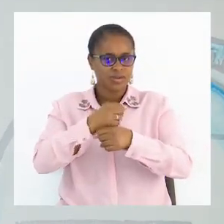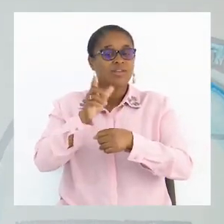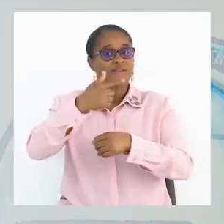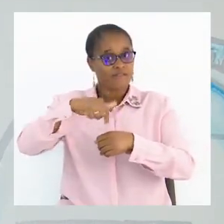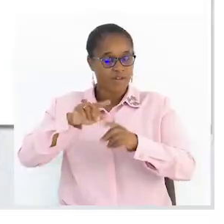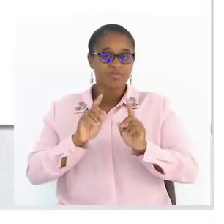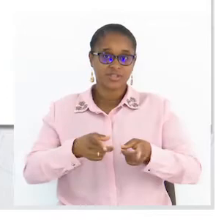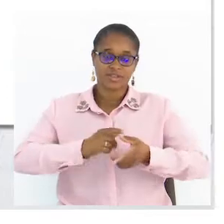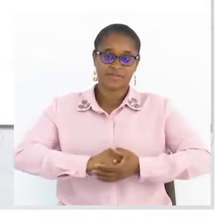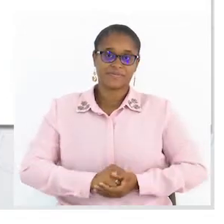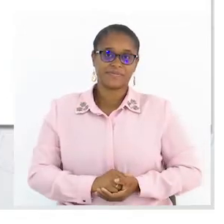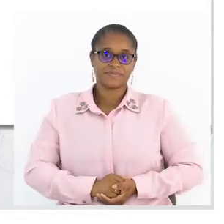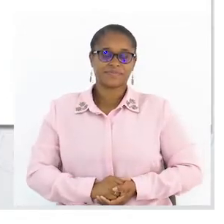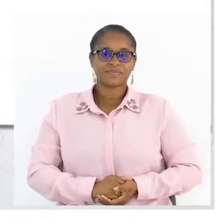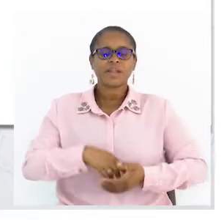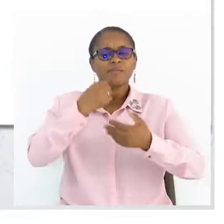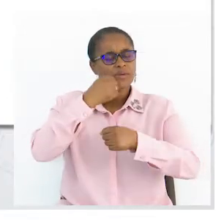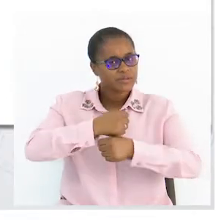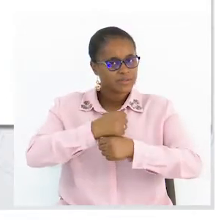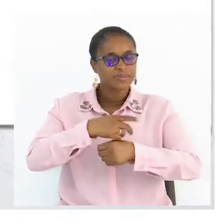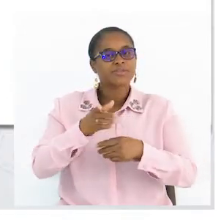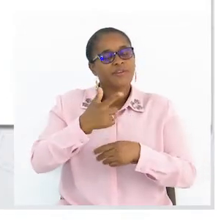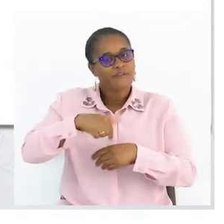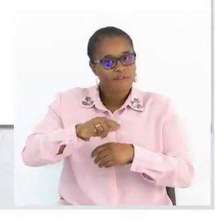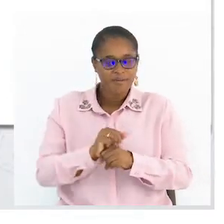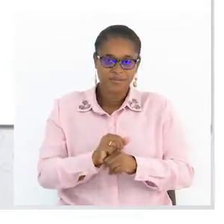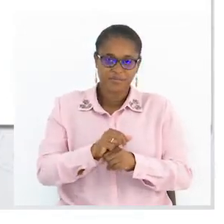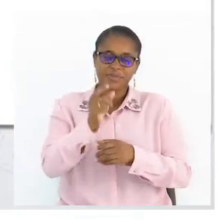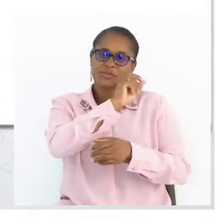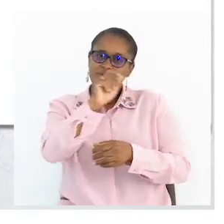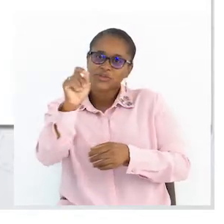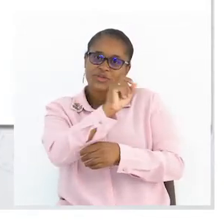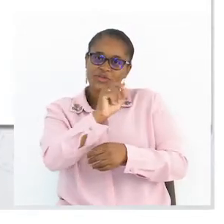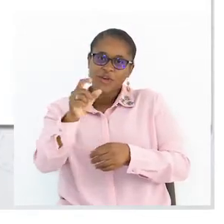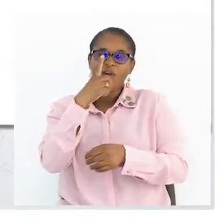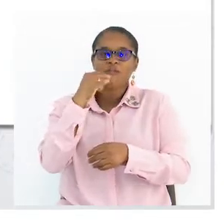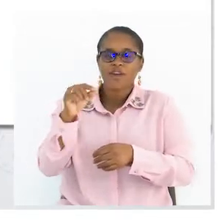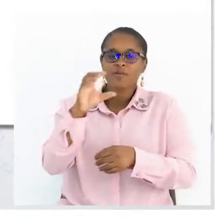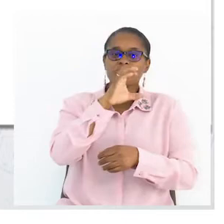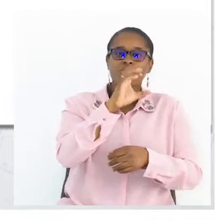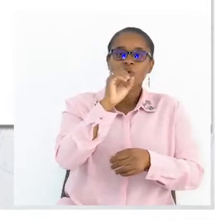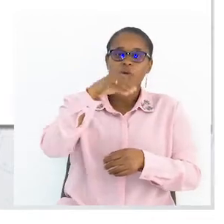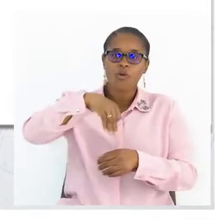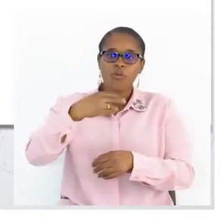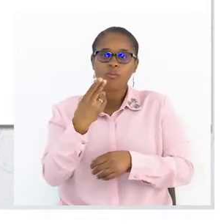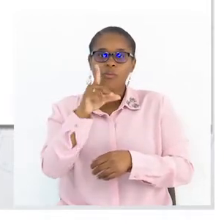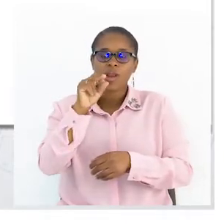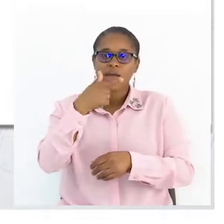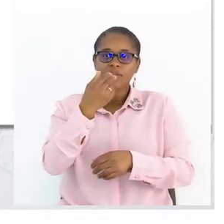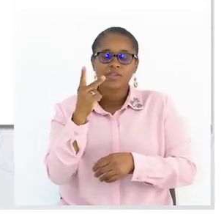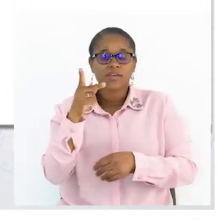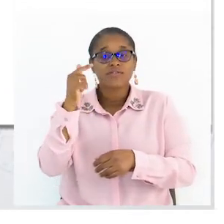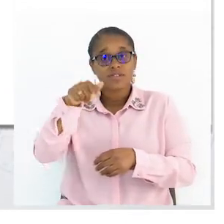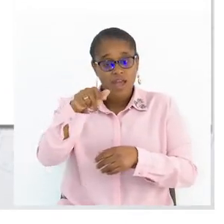Vamos a isso. Para o exercício, vamos. Seleciona os verbos copulativos presentes na lista